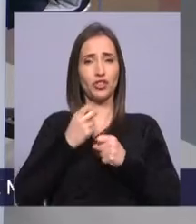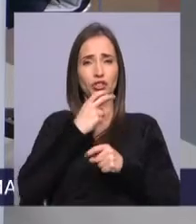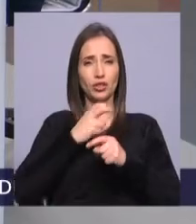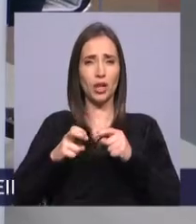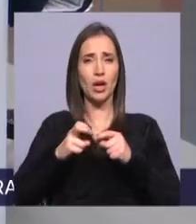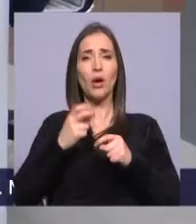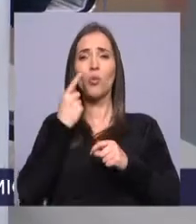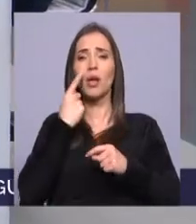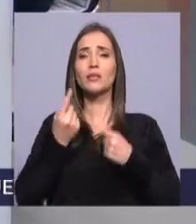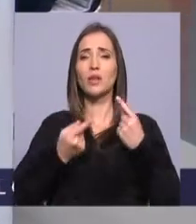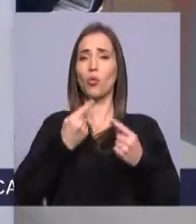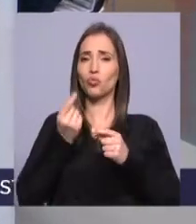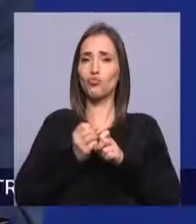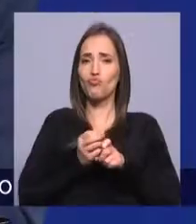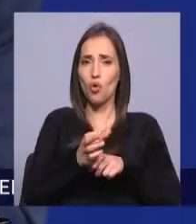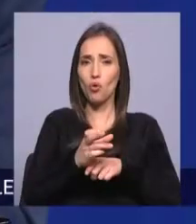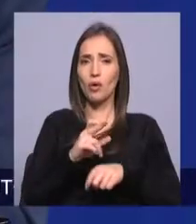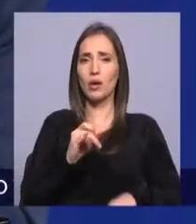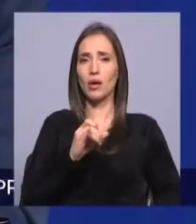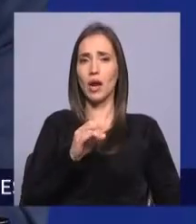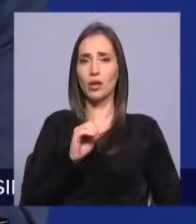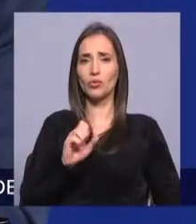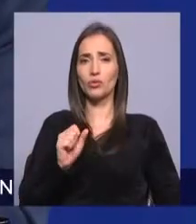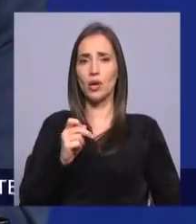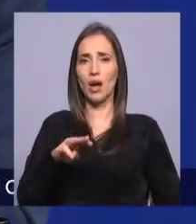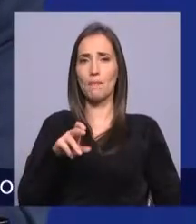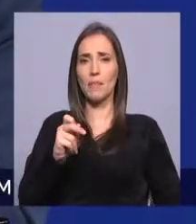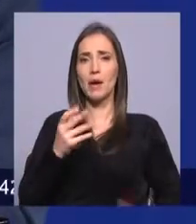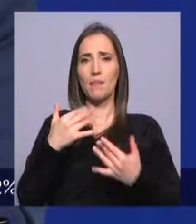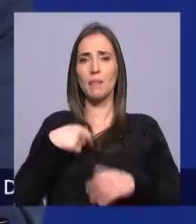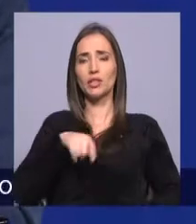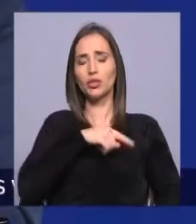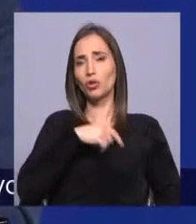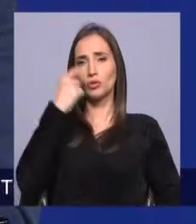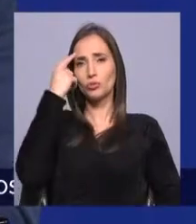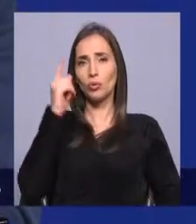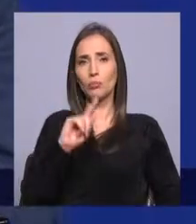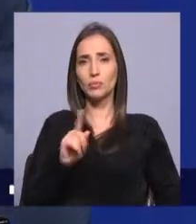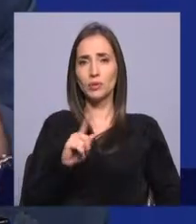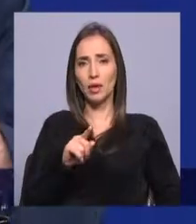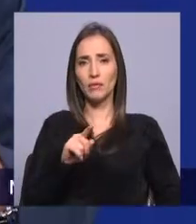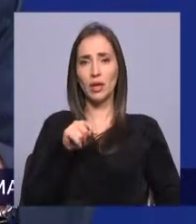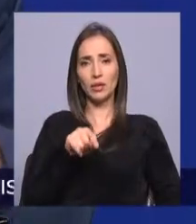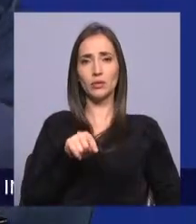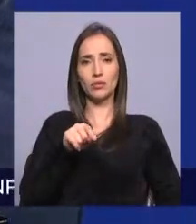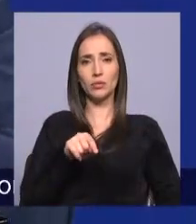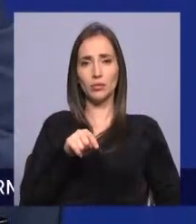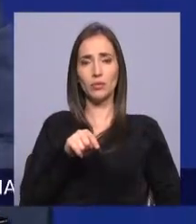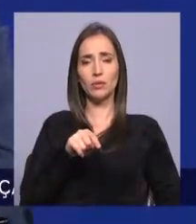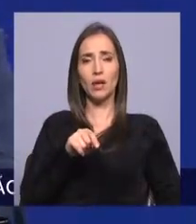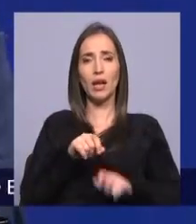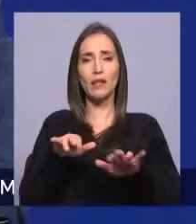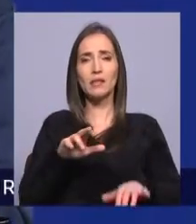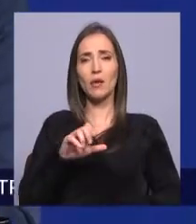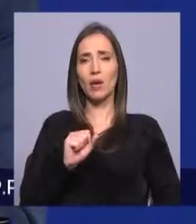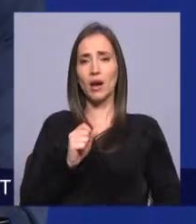corpos que emitem radiação gama. Não estávamos à espera propriamente de encontrar neste tipo de fenómenos radiação gama.